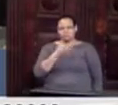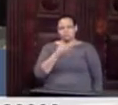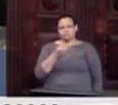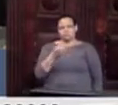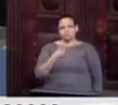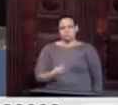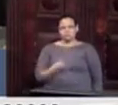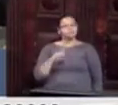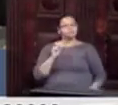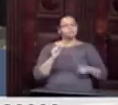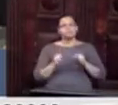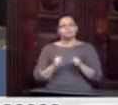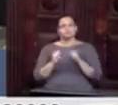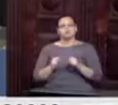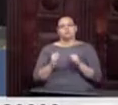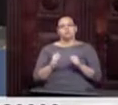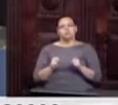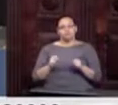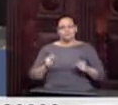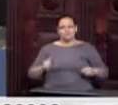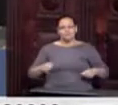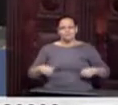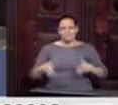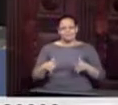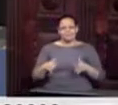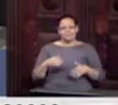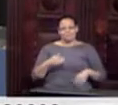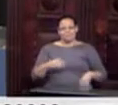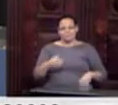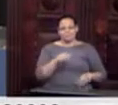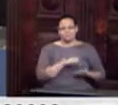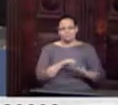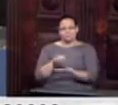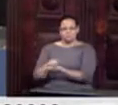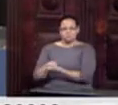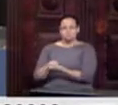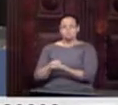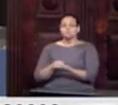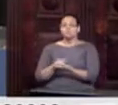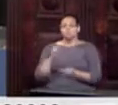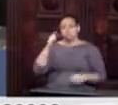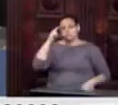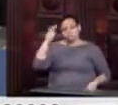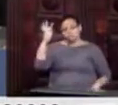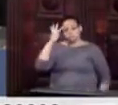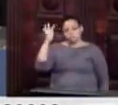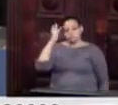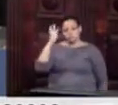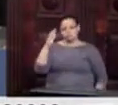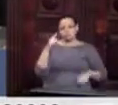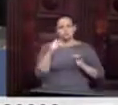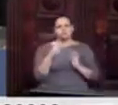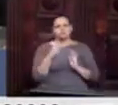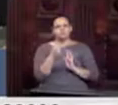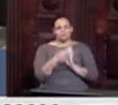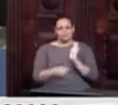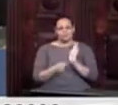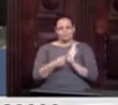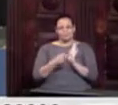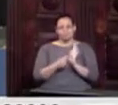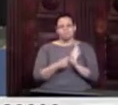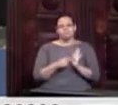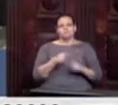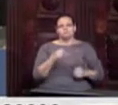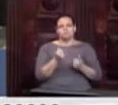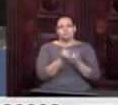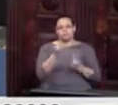o que poderá vir a prejudicar o funcionamento desses poderes. Essa reflexão e o artigo do ministro Lewandowski deve